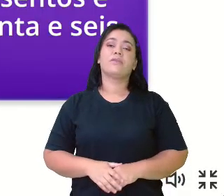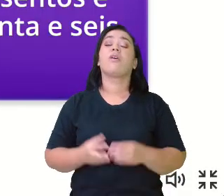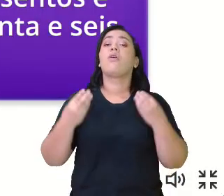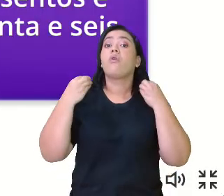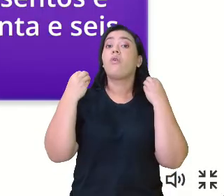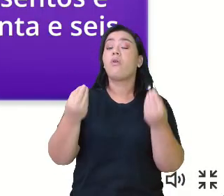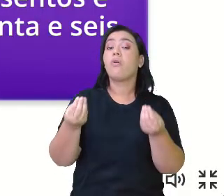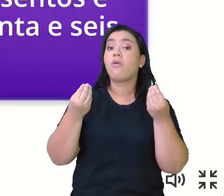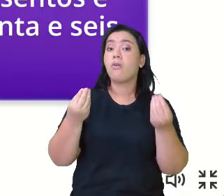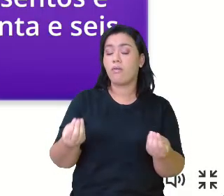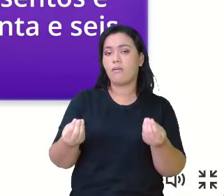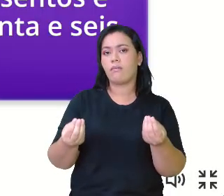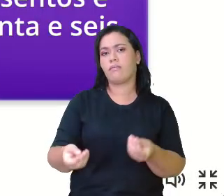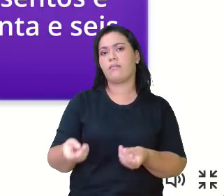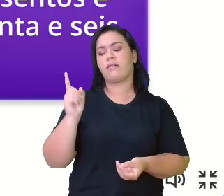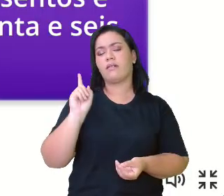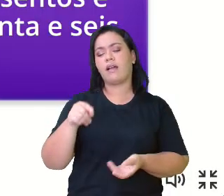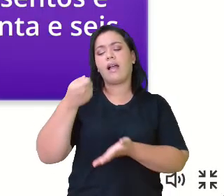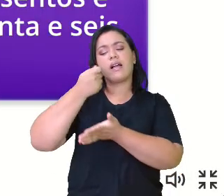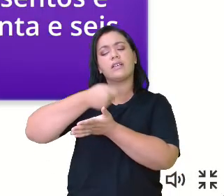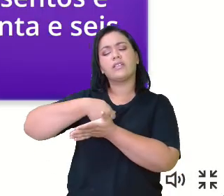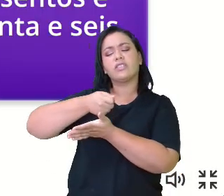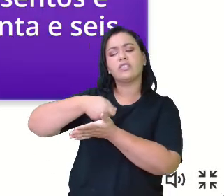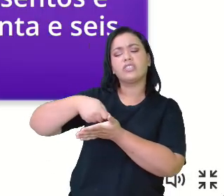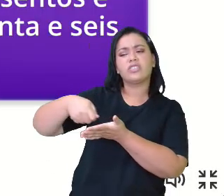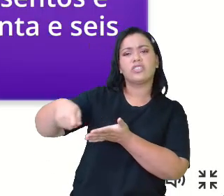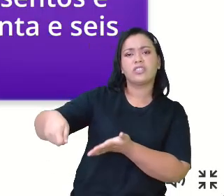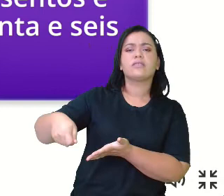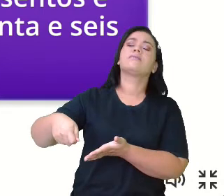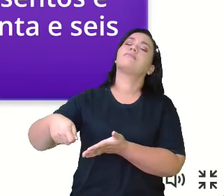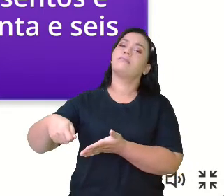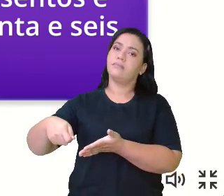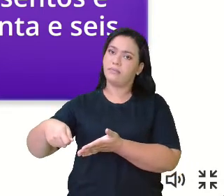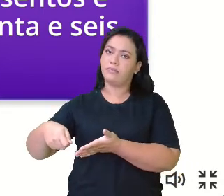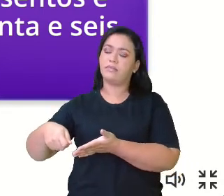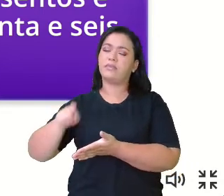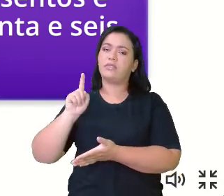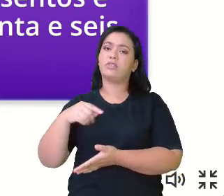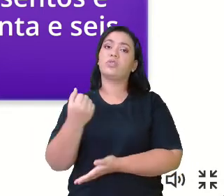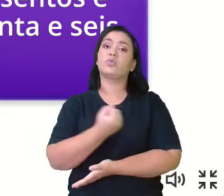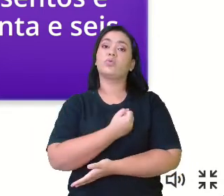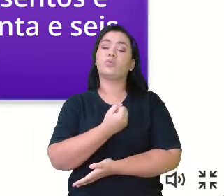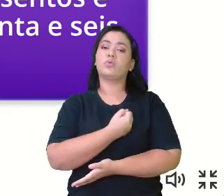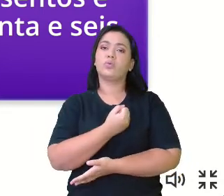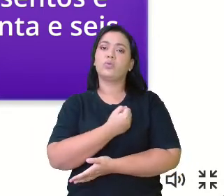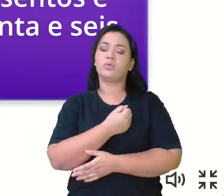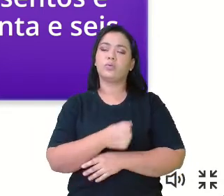Como é a escrita por extenso do número?